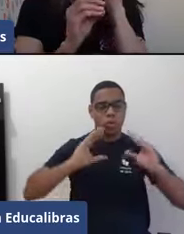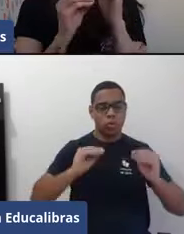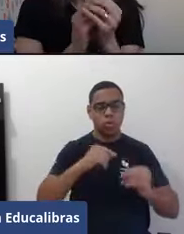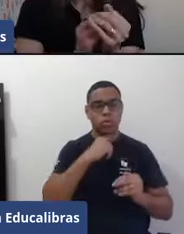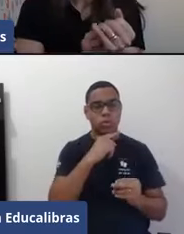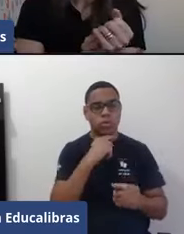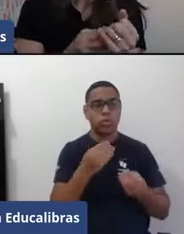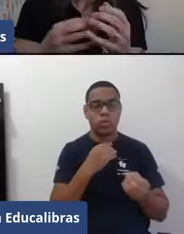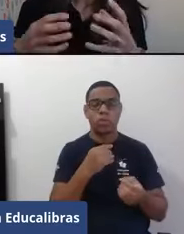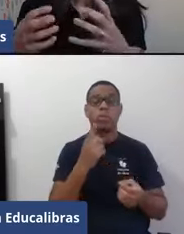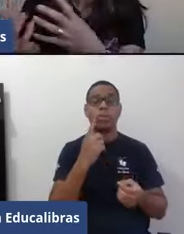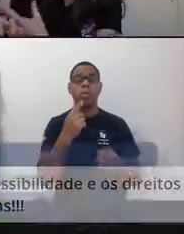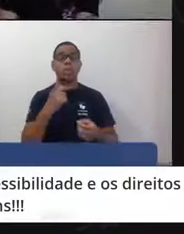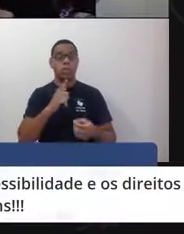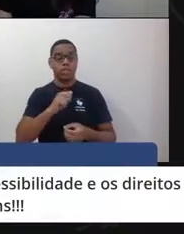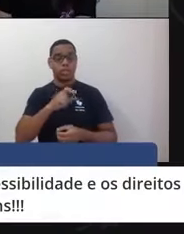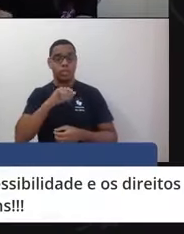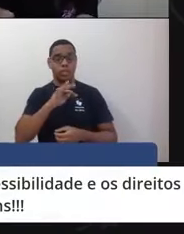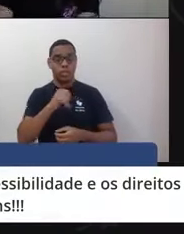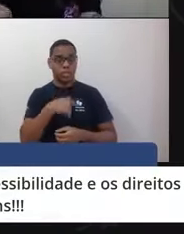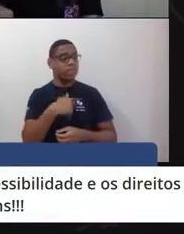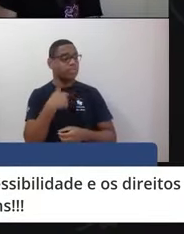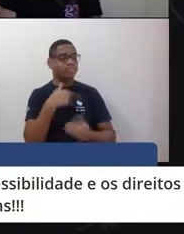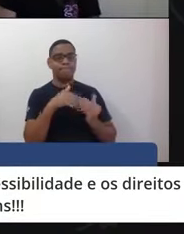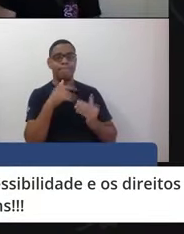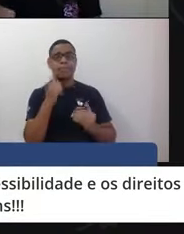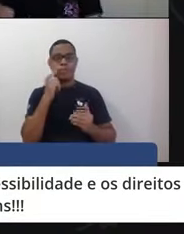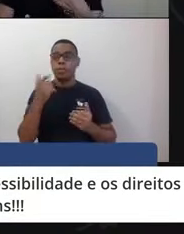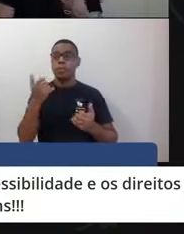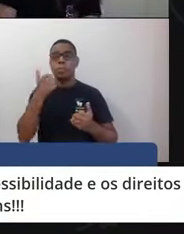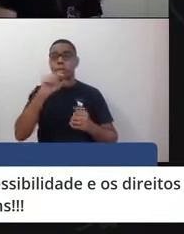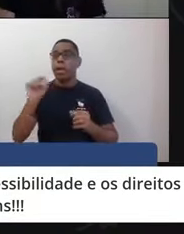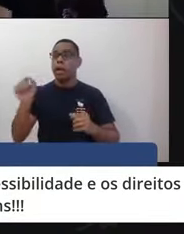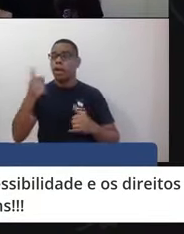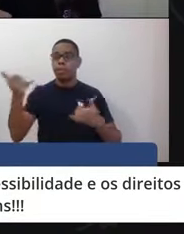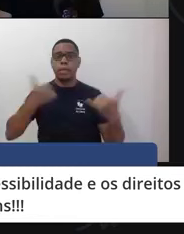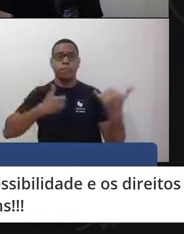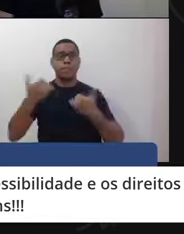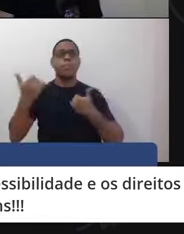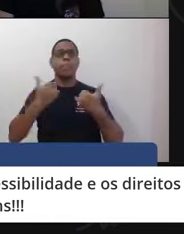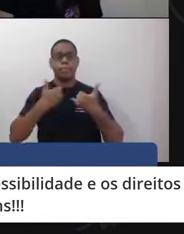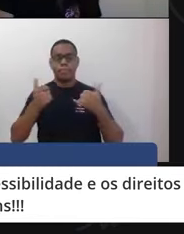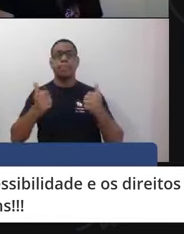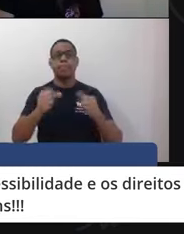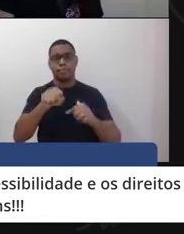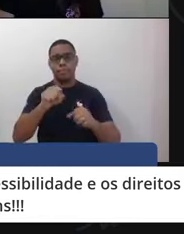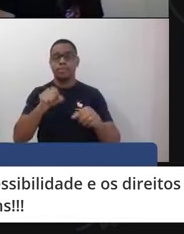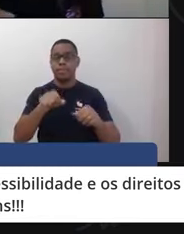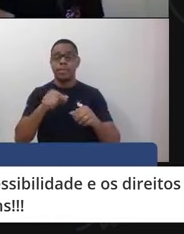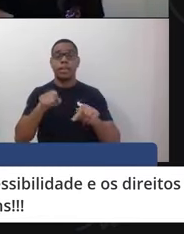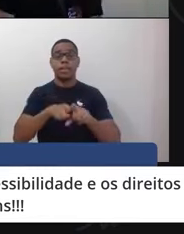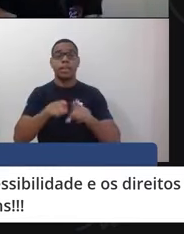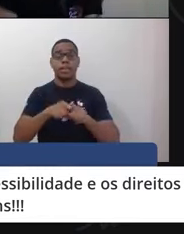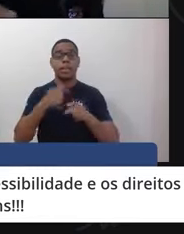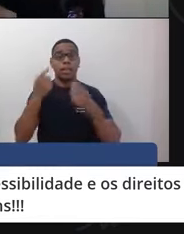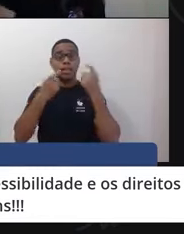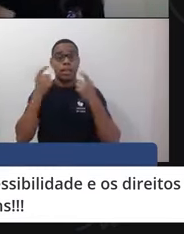toda essa fala da Gersonita, porque eu escuto muito essas mulheres, essas mães, e uma outra preocupação que a gente precisa considerar é que elas